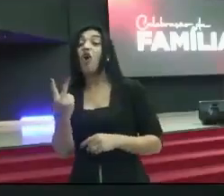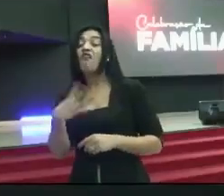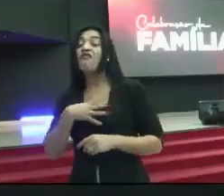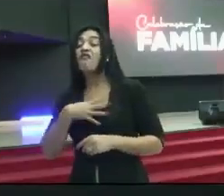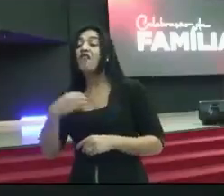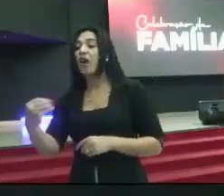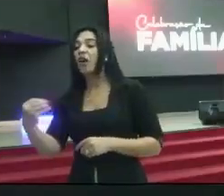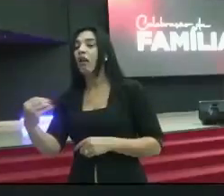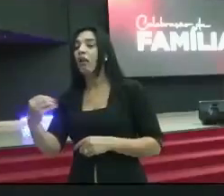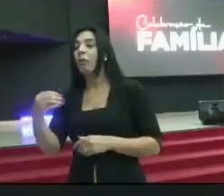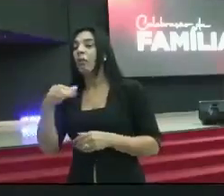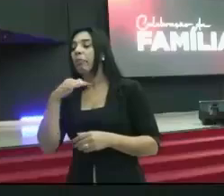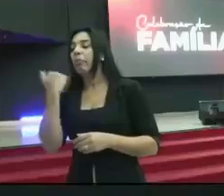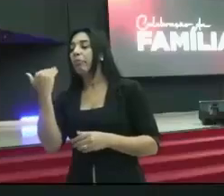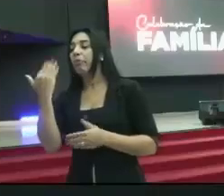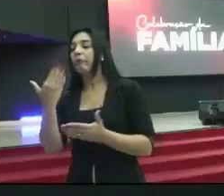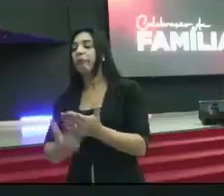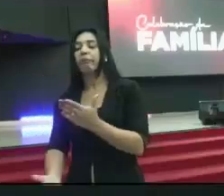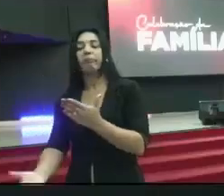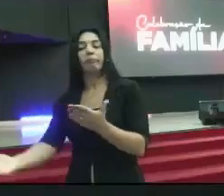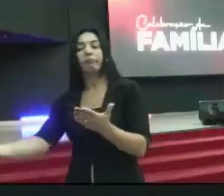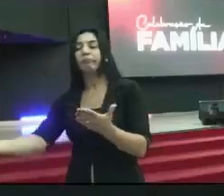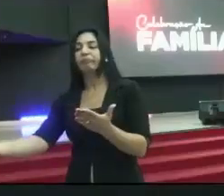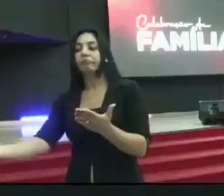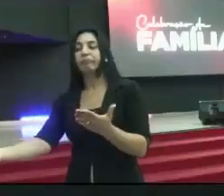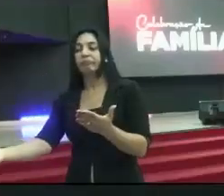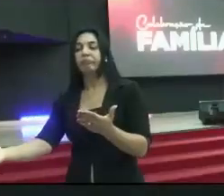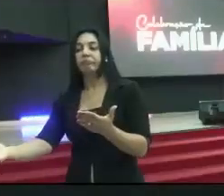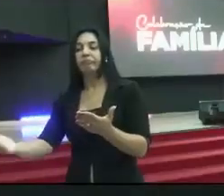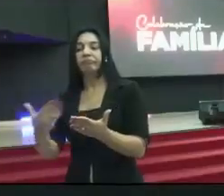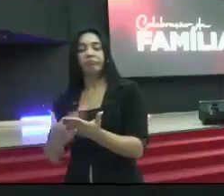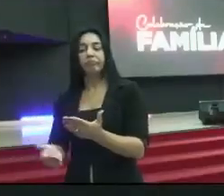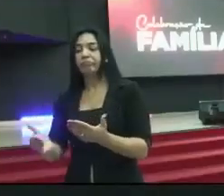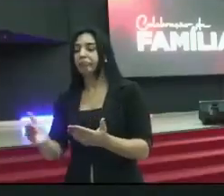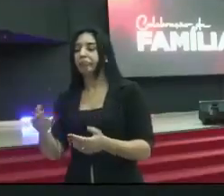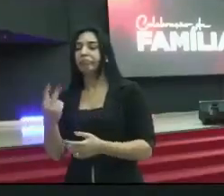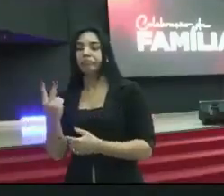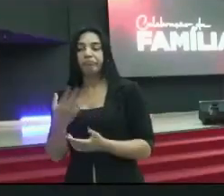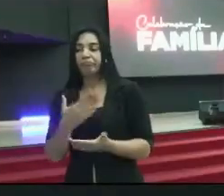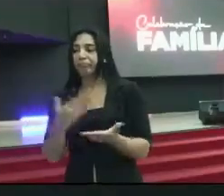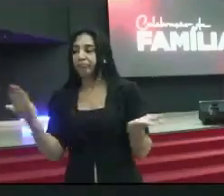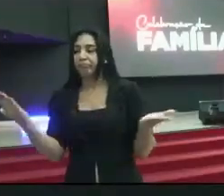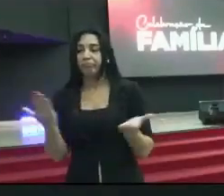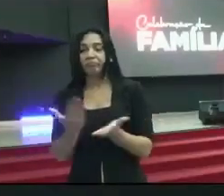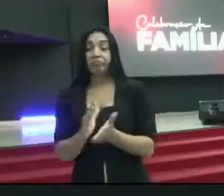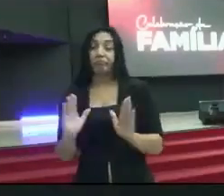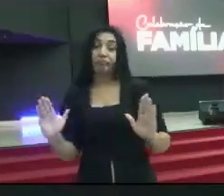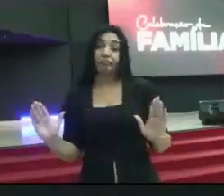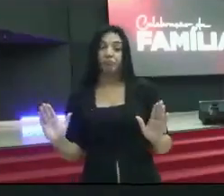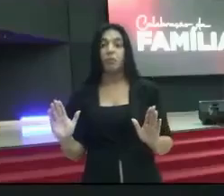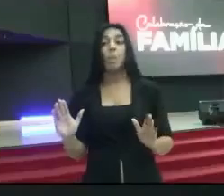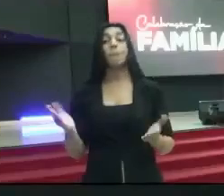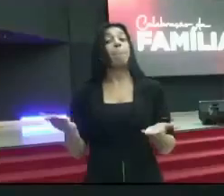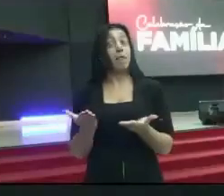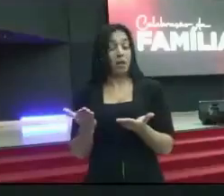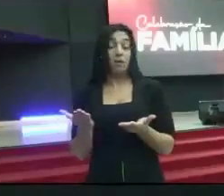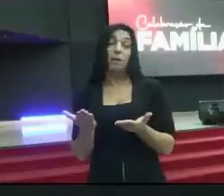Malom e Quilion, também falecem. Hoje à